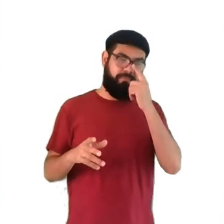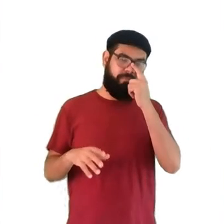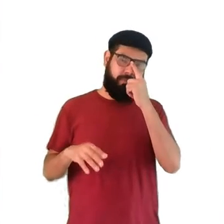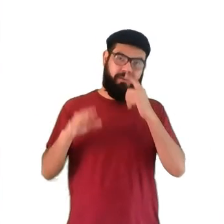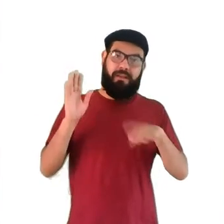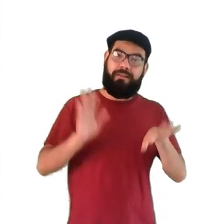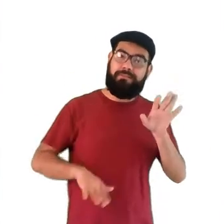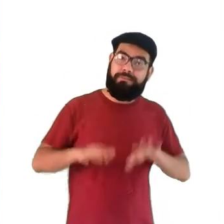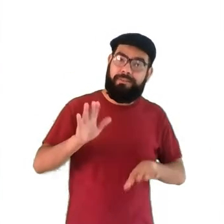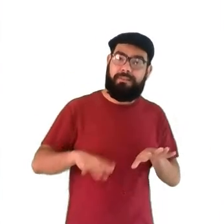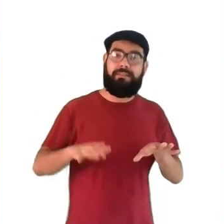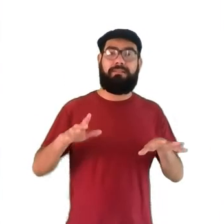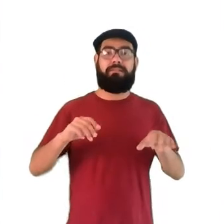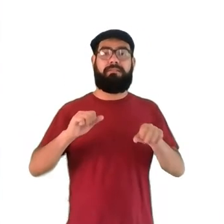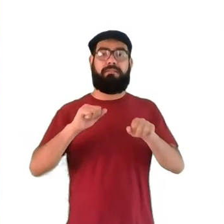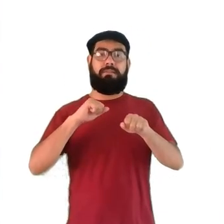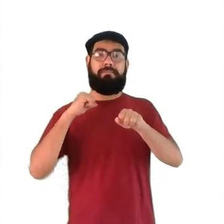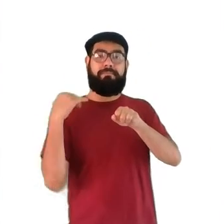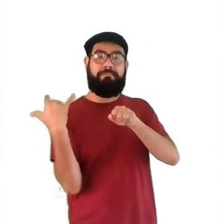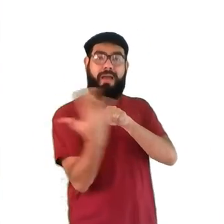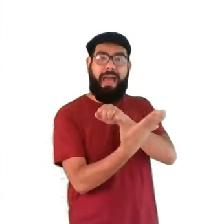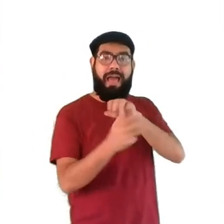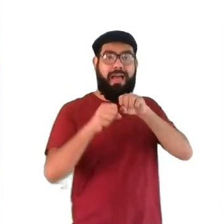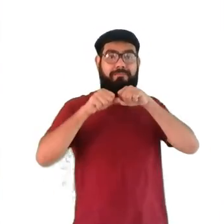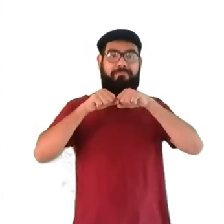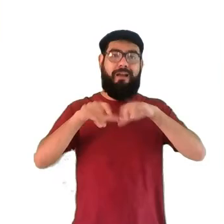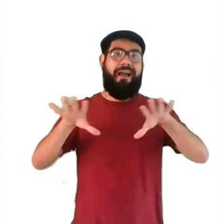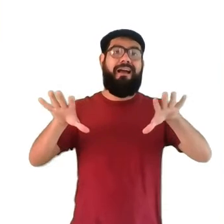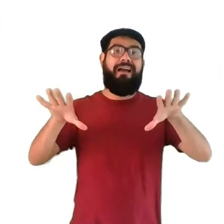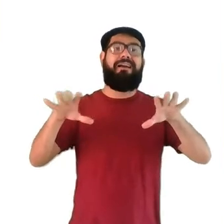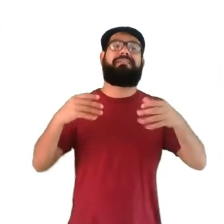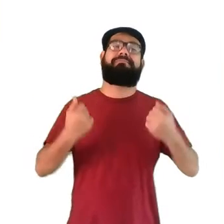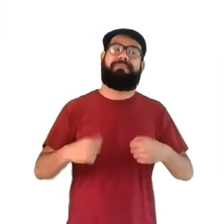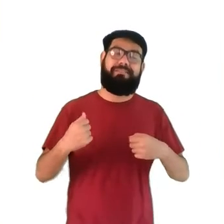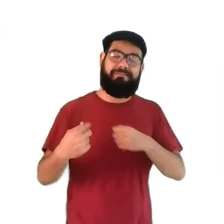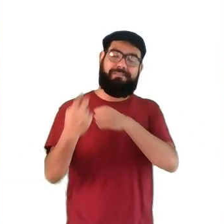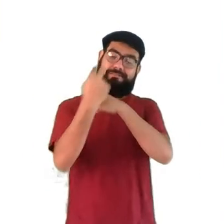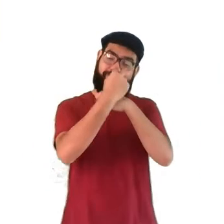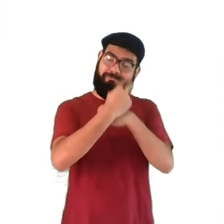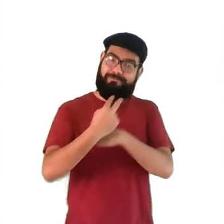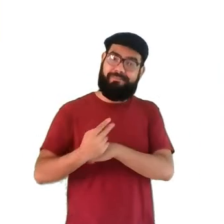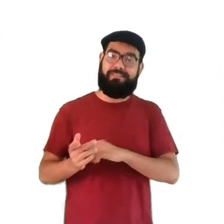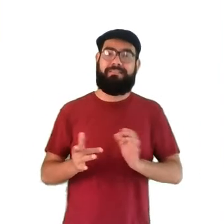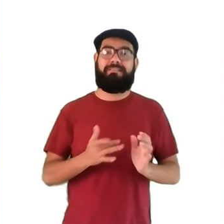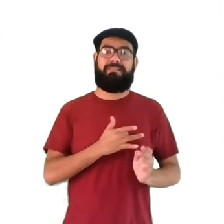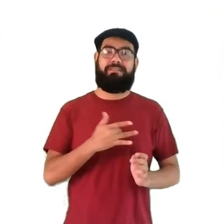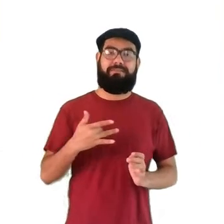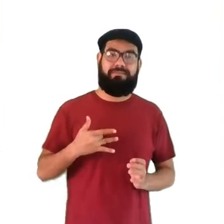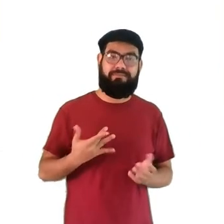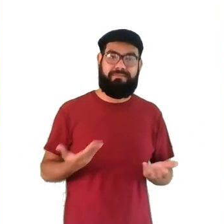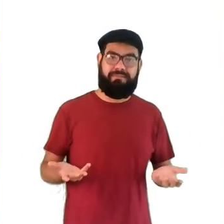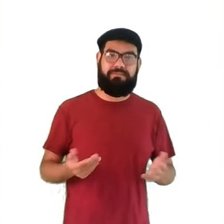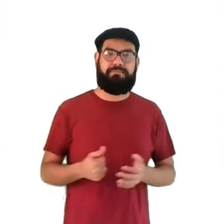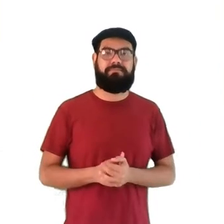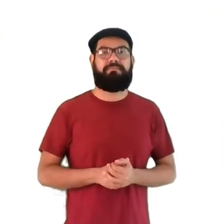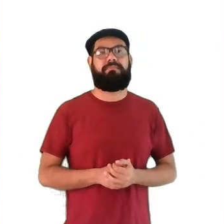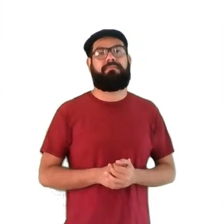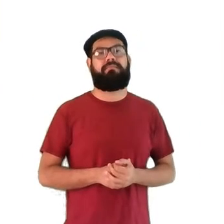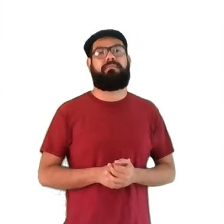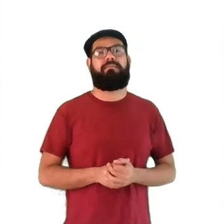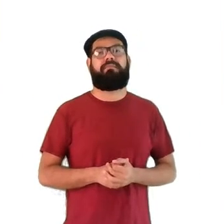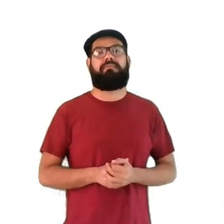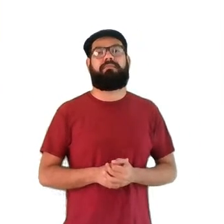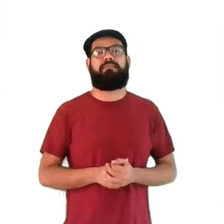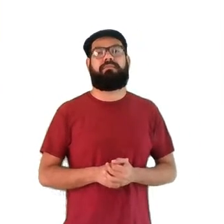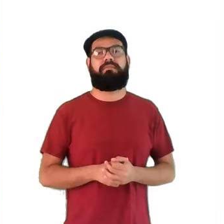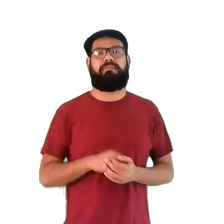nova patologia. Então nós temos que estar espertos aí com a questão da nossa saúde, correr atrás mesmo,